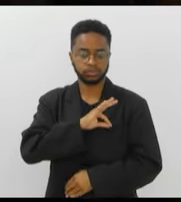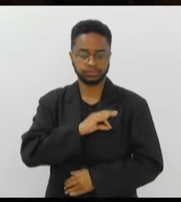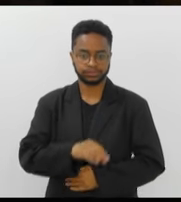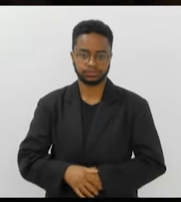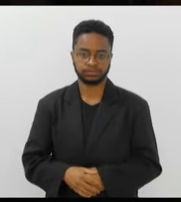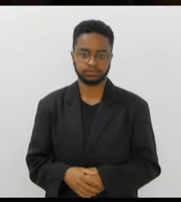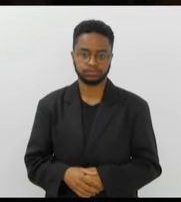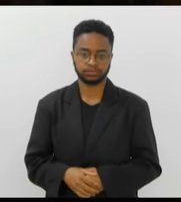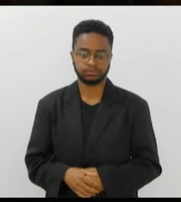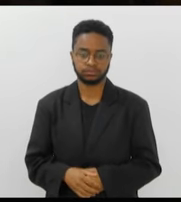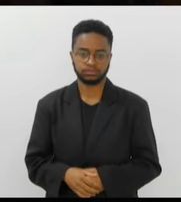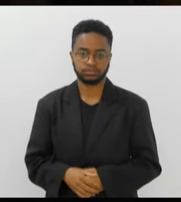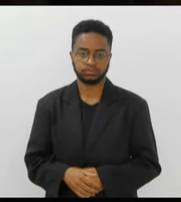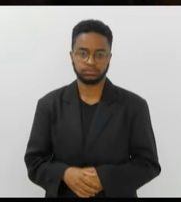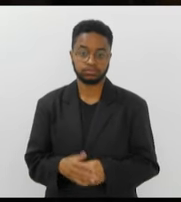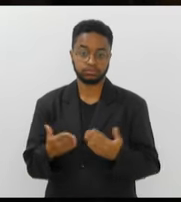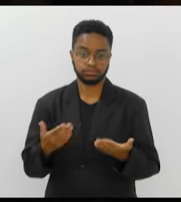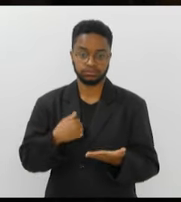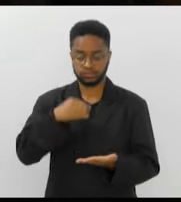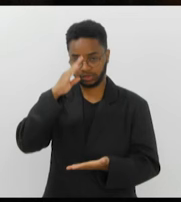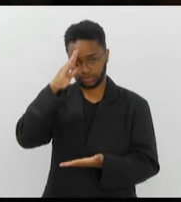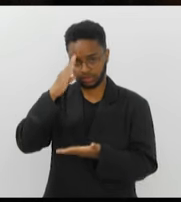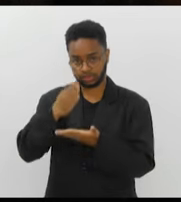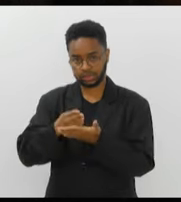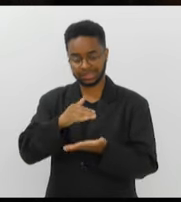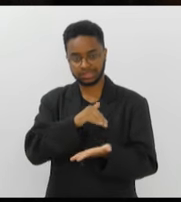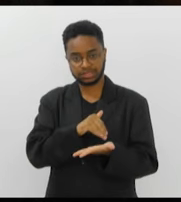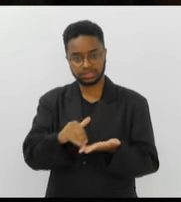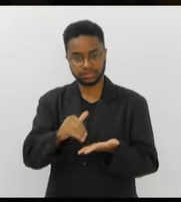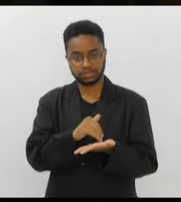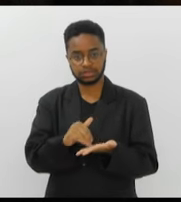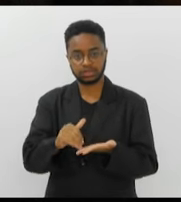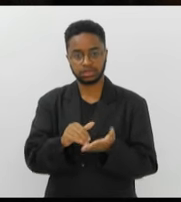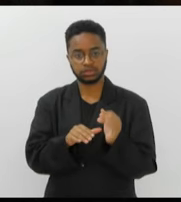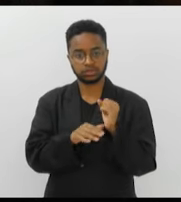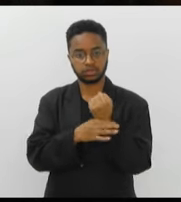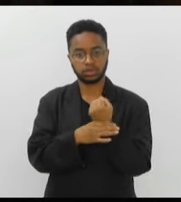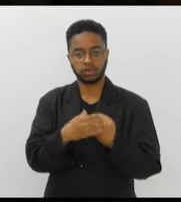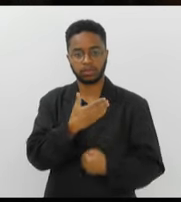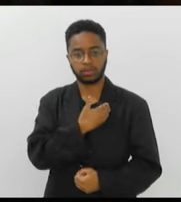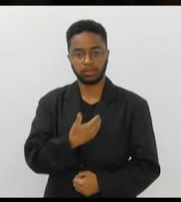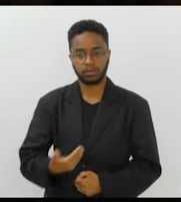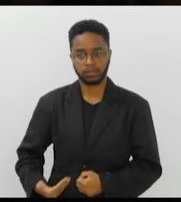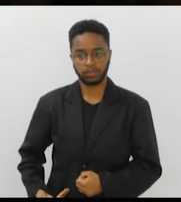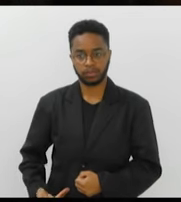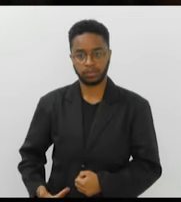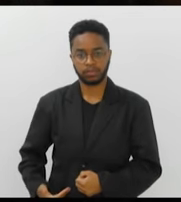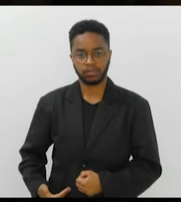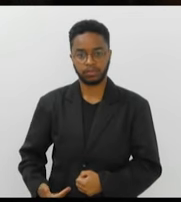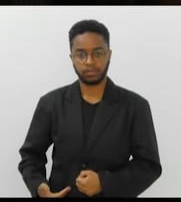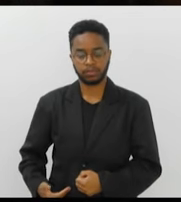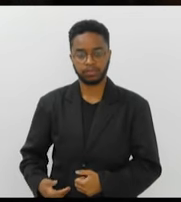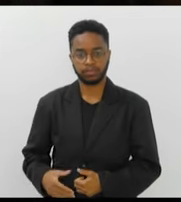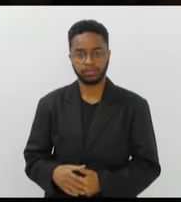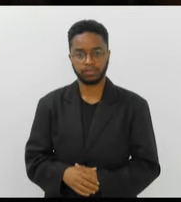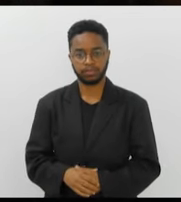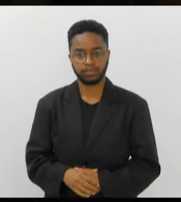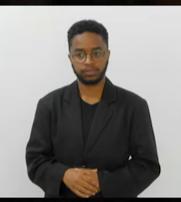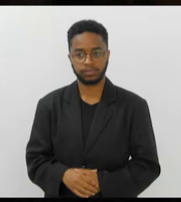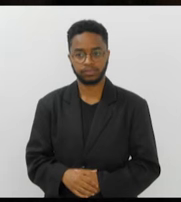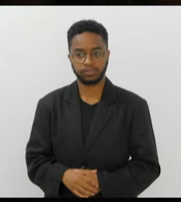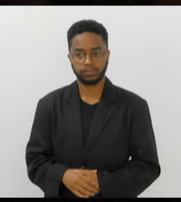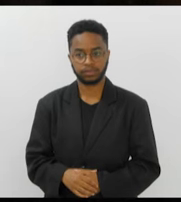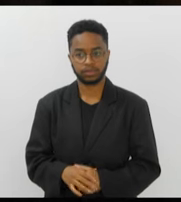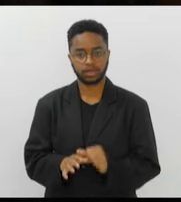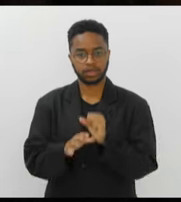Eu acho que o secretário de Segurança Pública, Vitor Santos, o